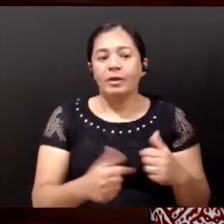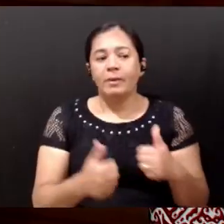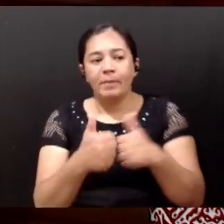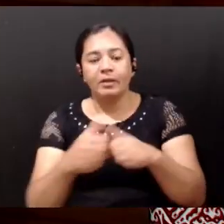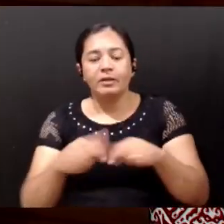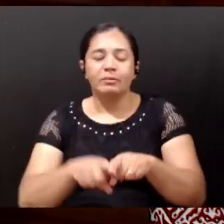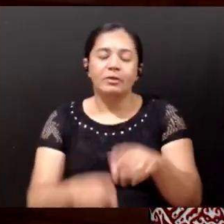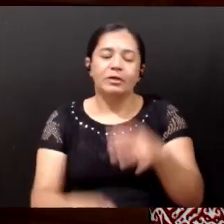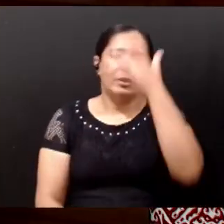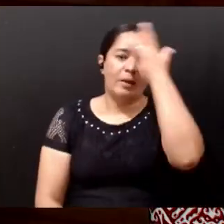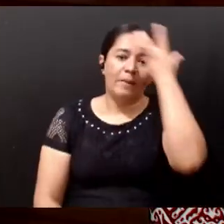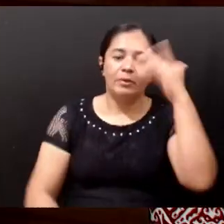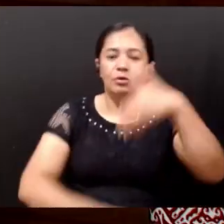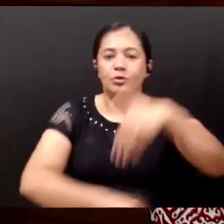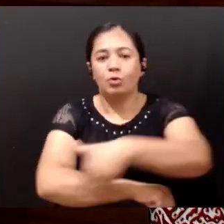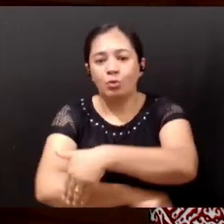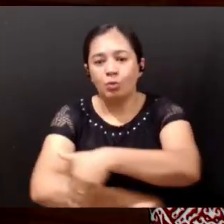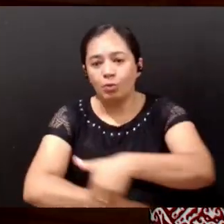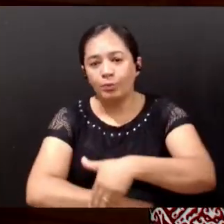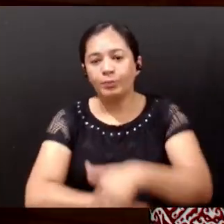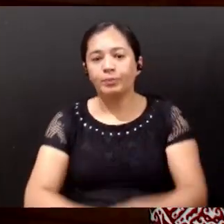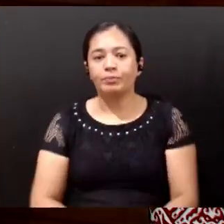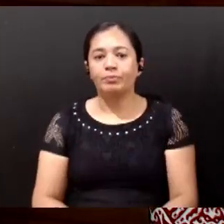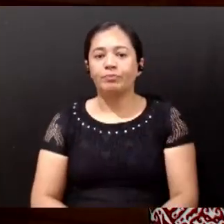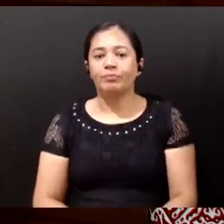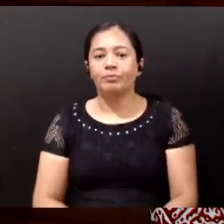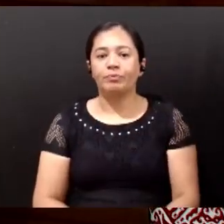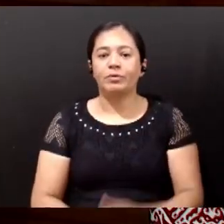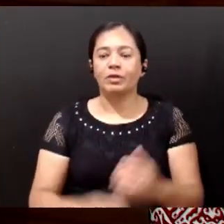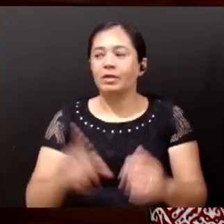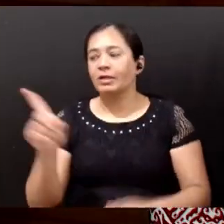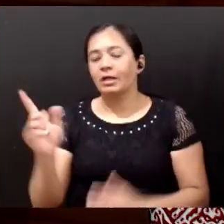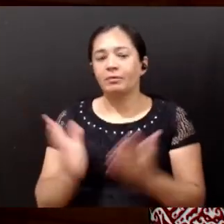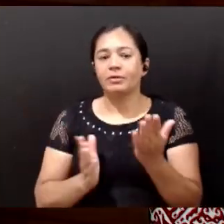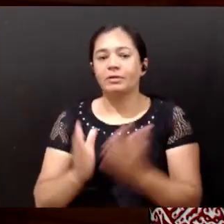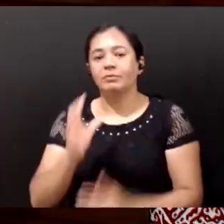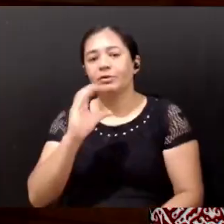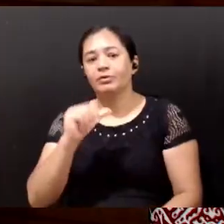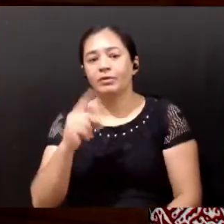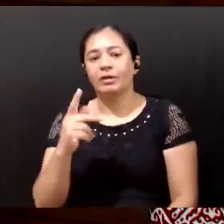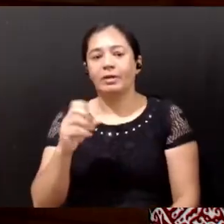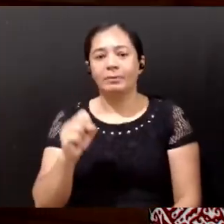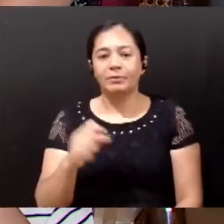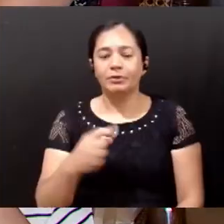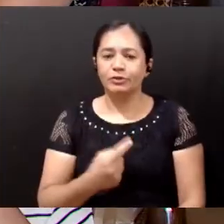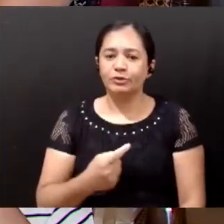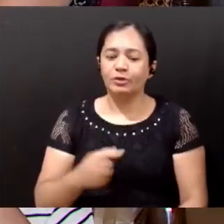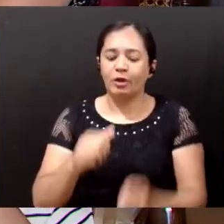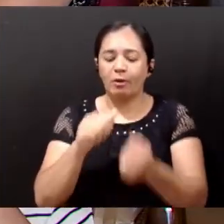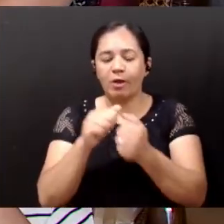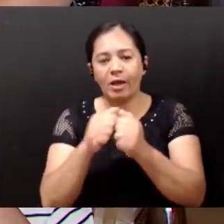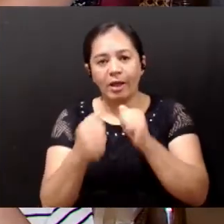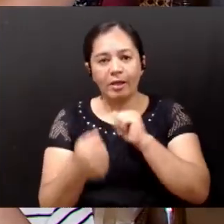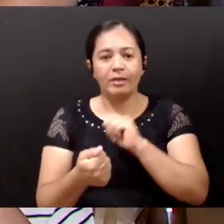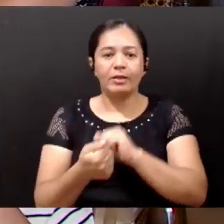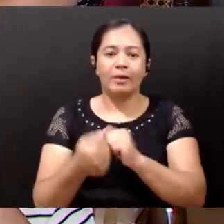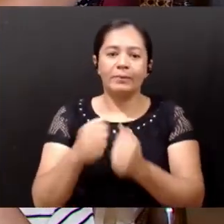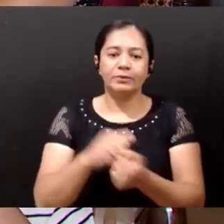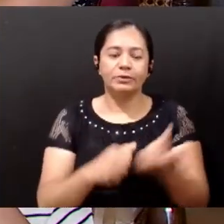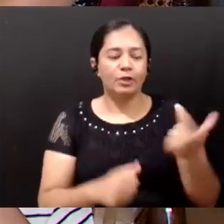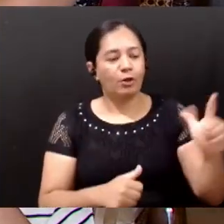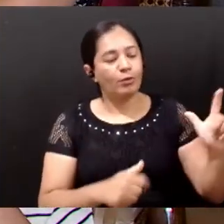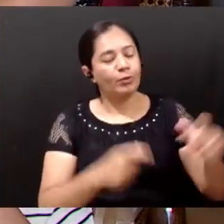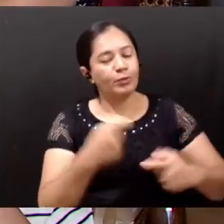que iam no tratamento do CAPES, e a gente foi adaptando a outra necessidade, né? Mas como que